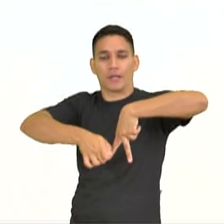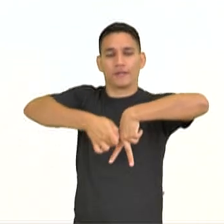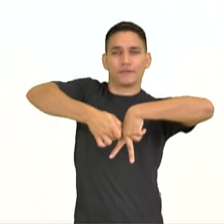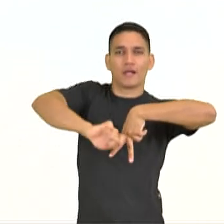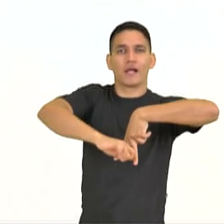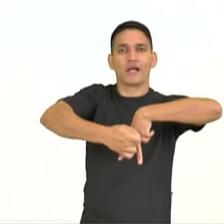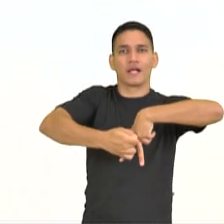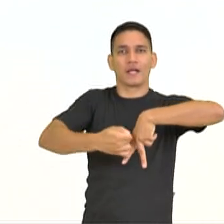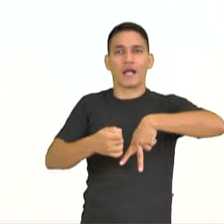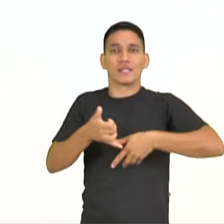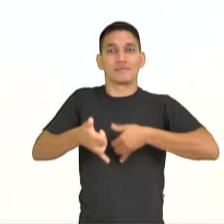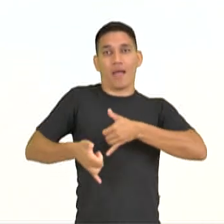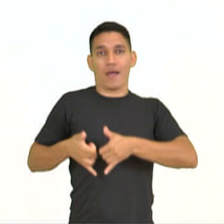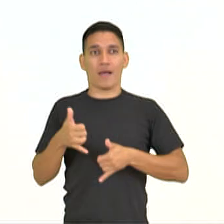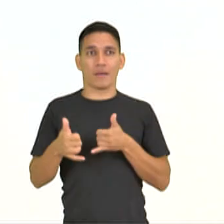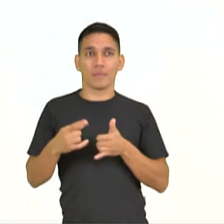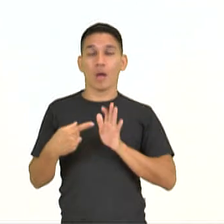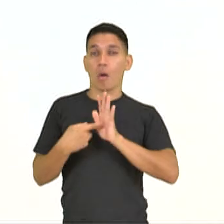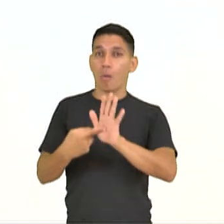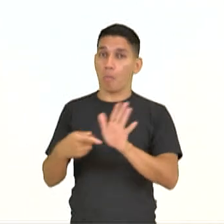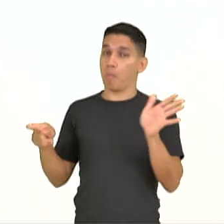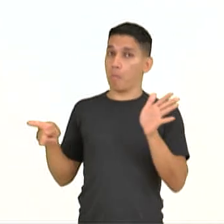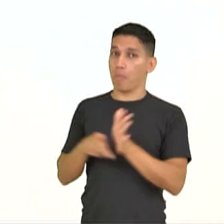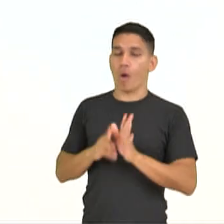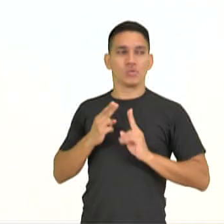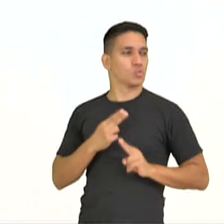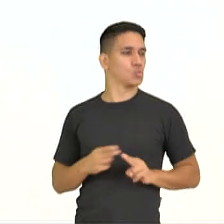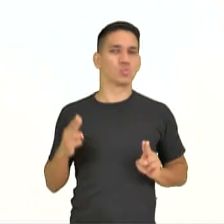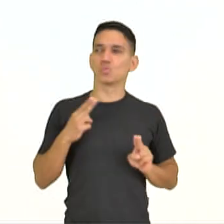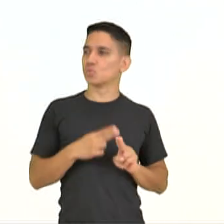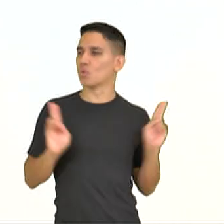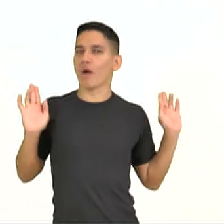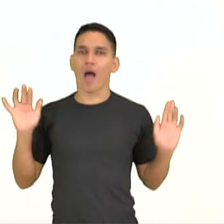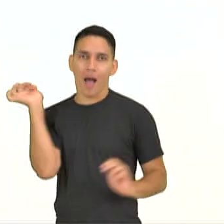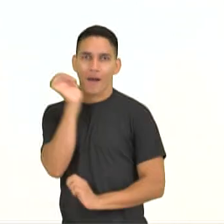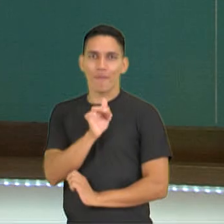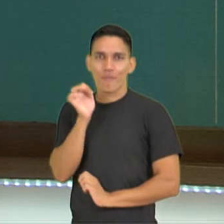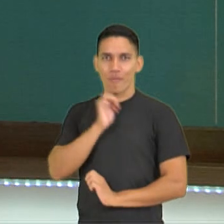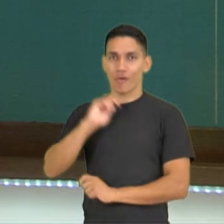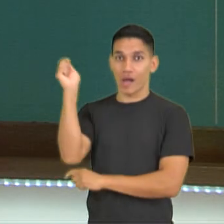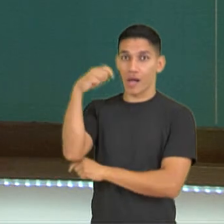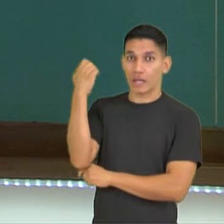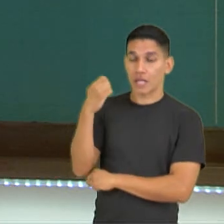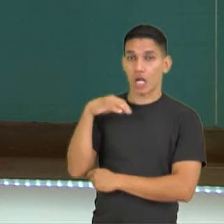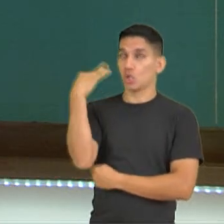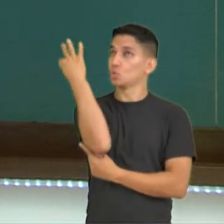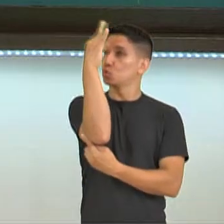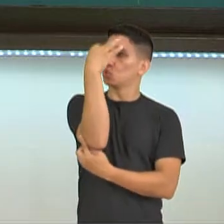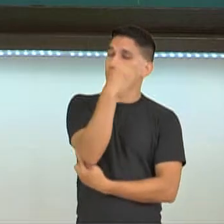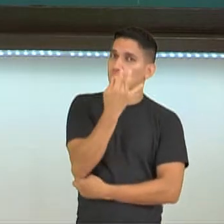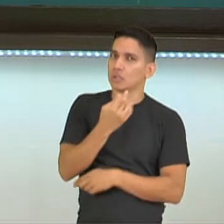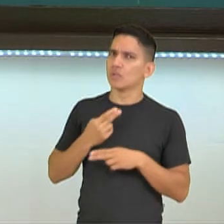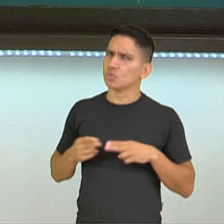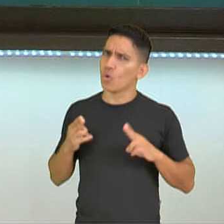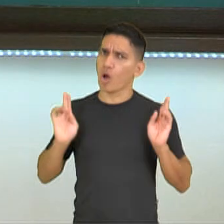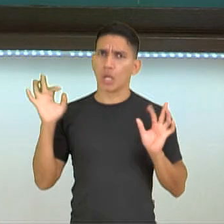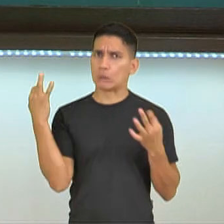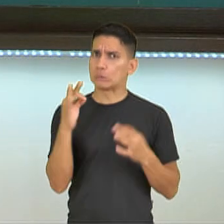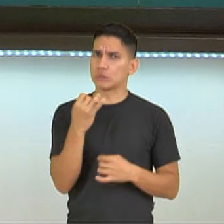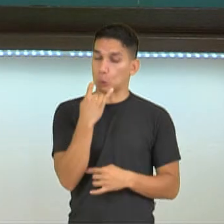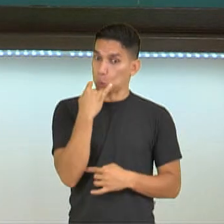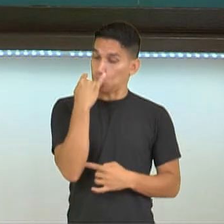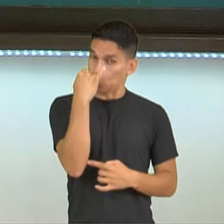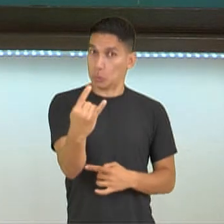a descrição da mulher gaúcha. A maquiagem, ela é muito discreta, não tem nada de batom